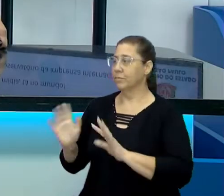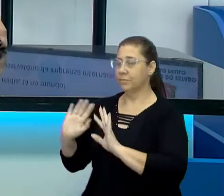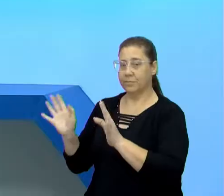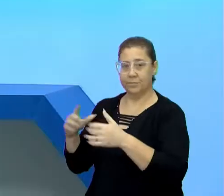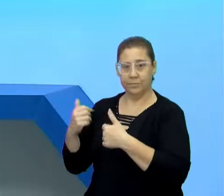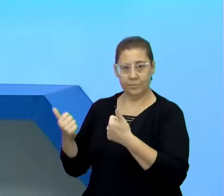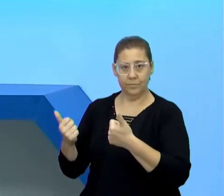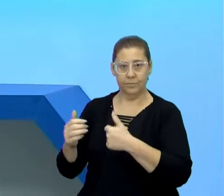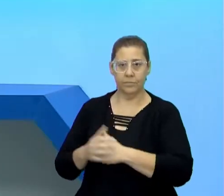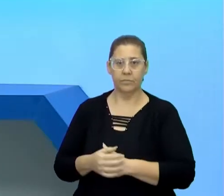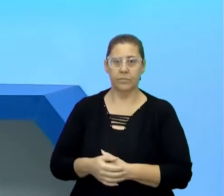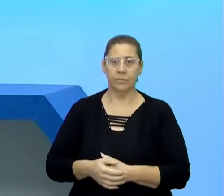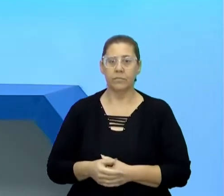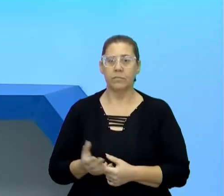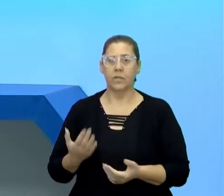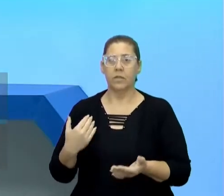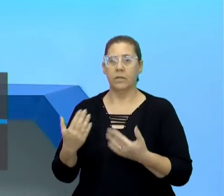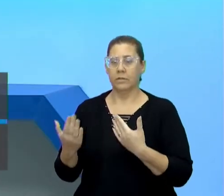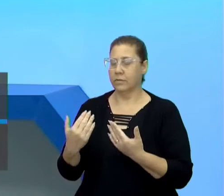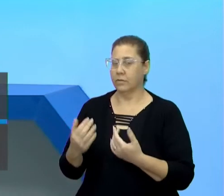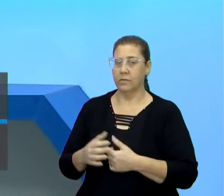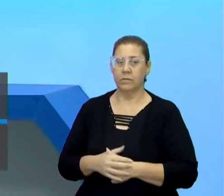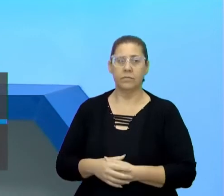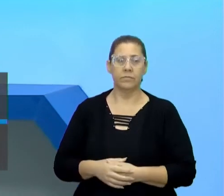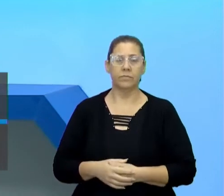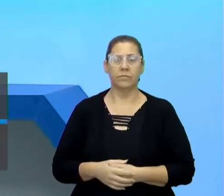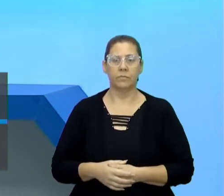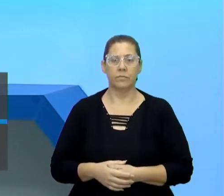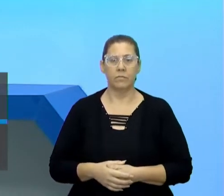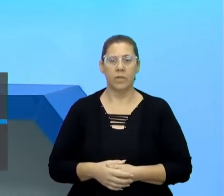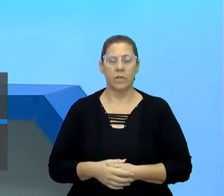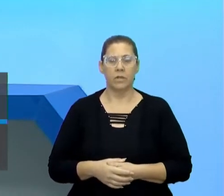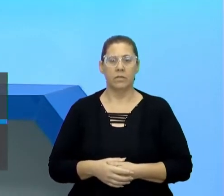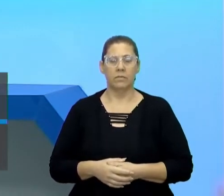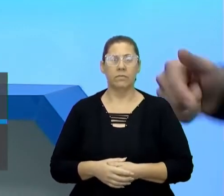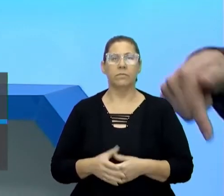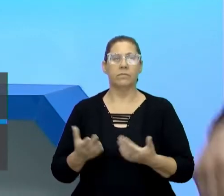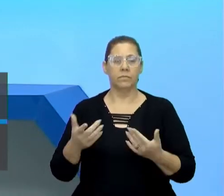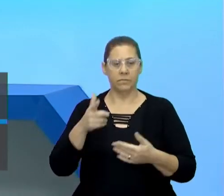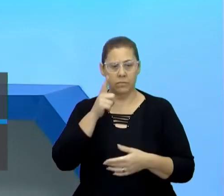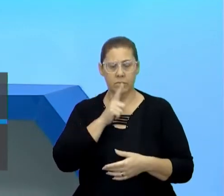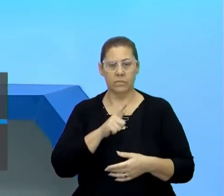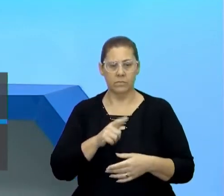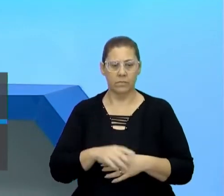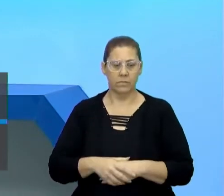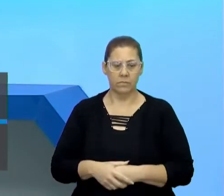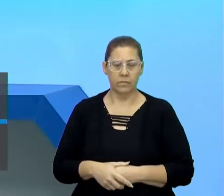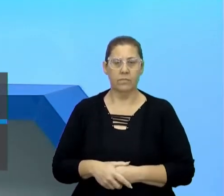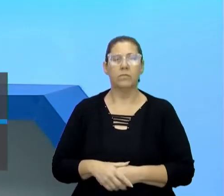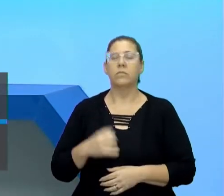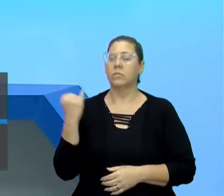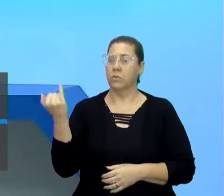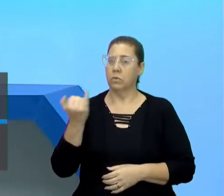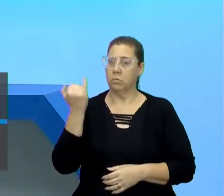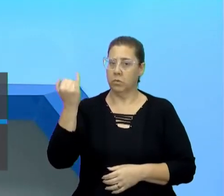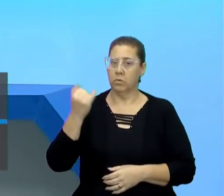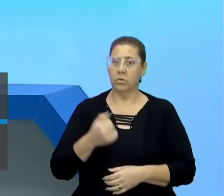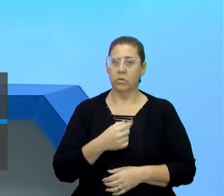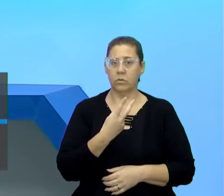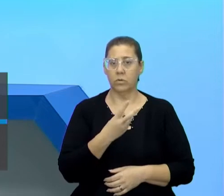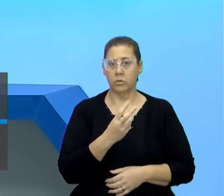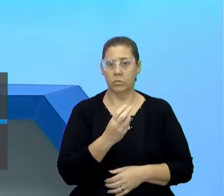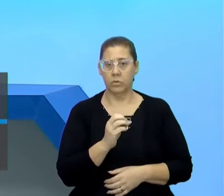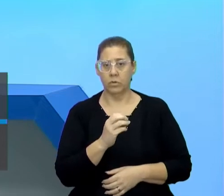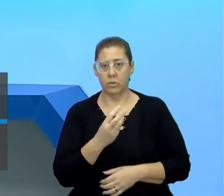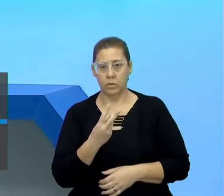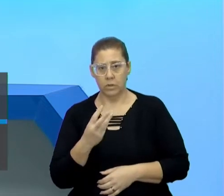gostaria de falar com o pessoal do 2300, queria saber como que chegou em 2300. Vai chegar lá, porque essa Não, informação é importante. é importante, não sei se chegou em 2300, mas